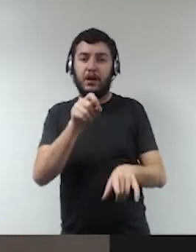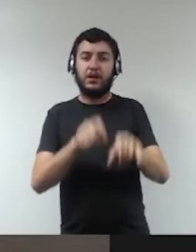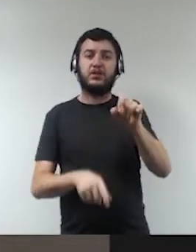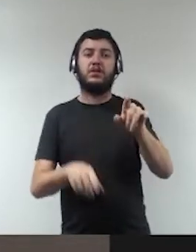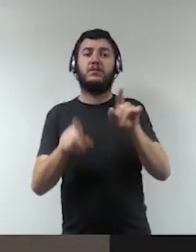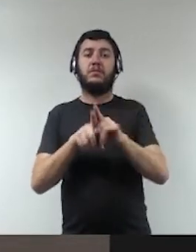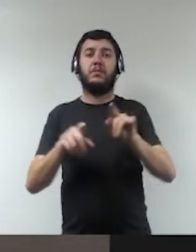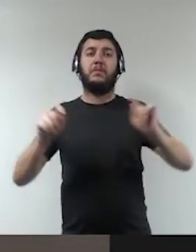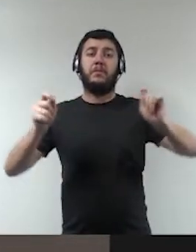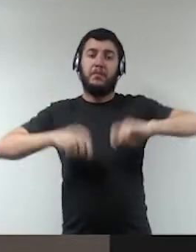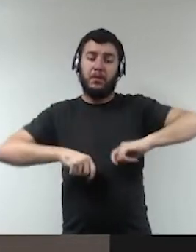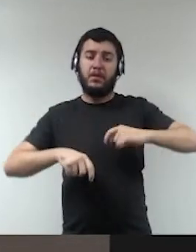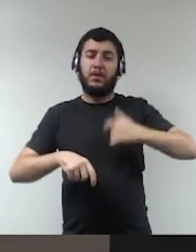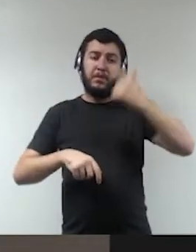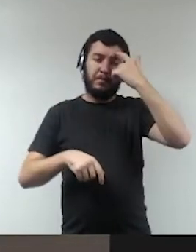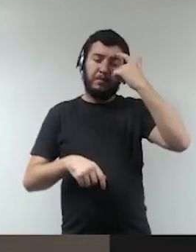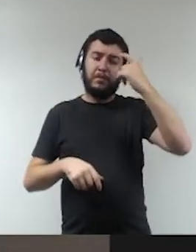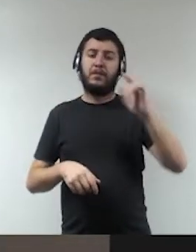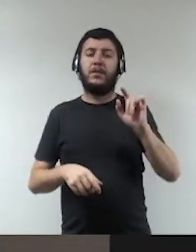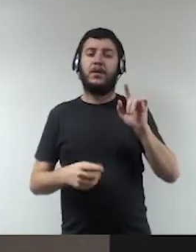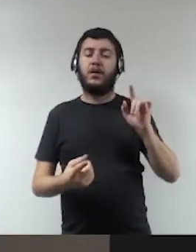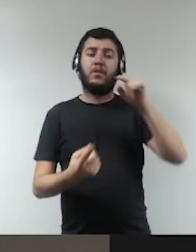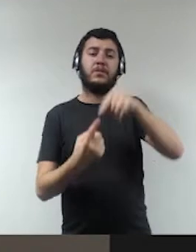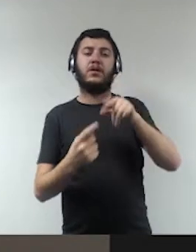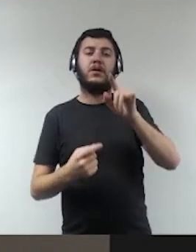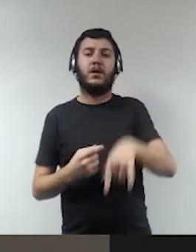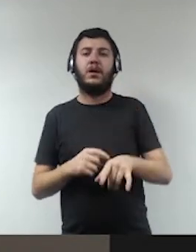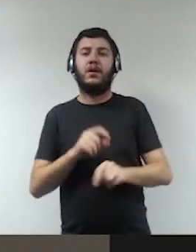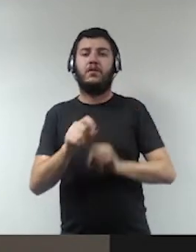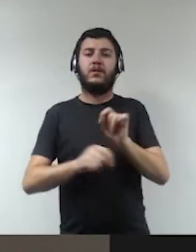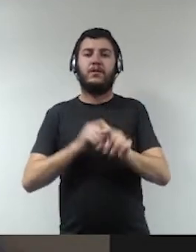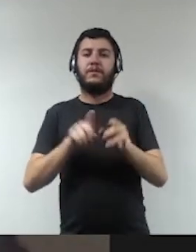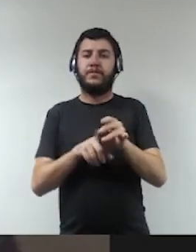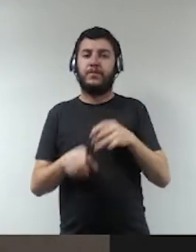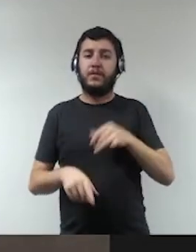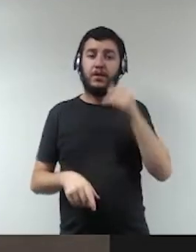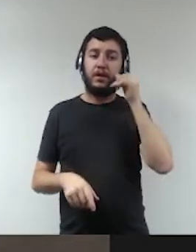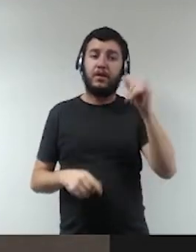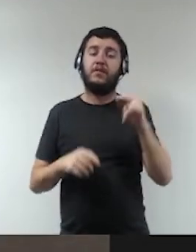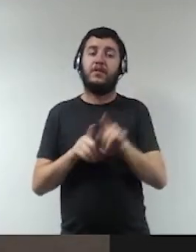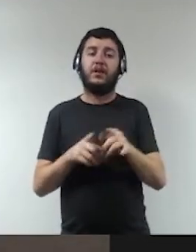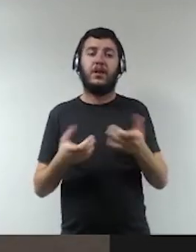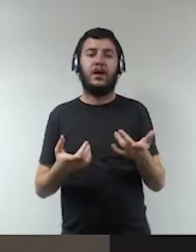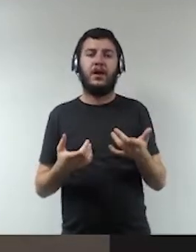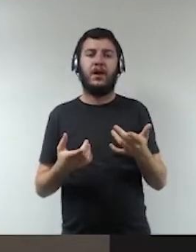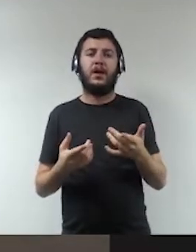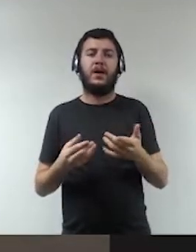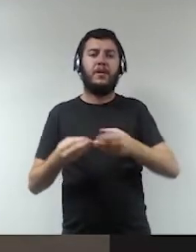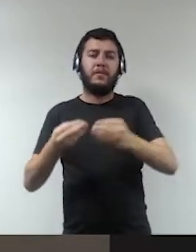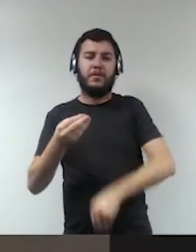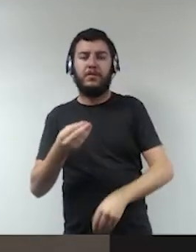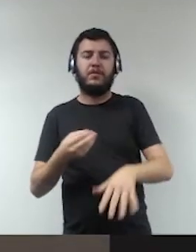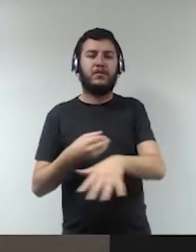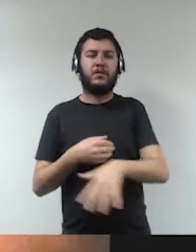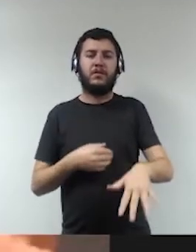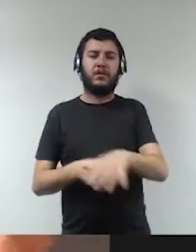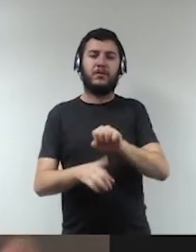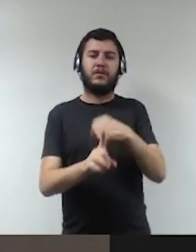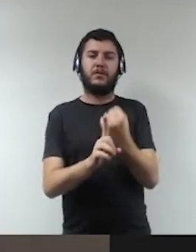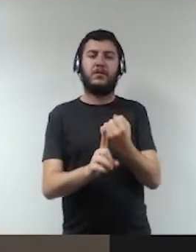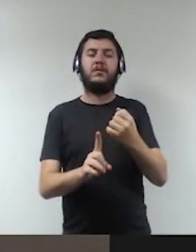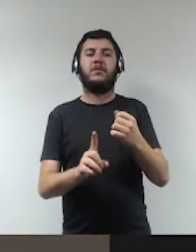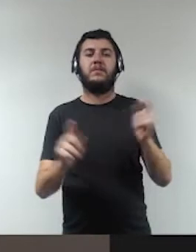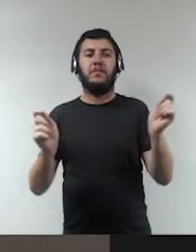também por objetivo não provocar o desarranjo no espectro mais amplo da sociedade que possa, de algum